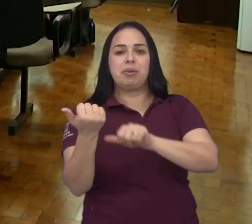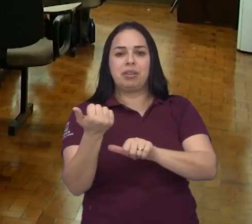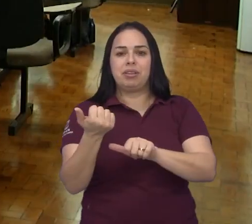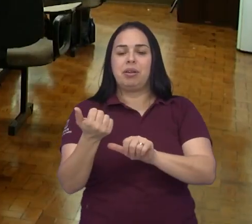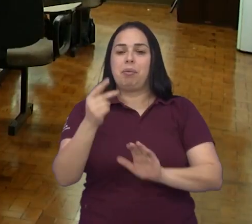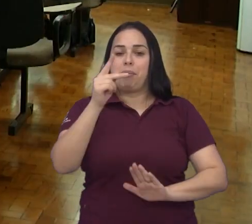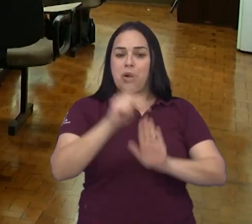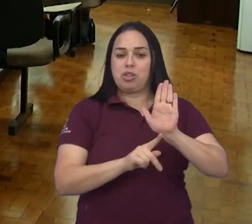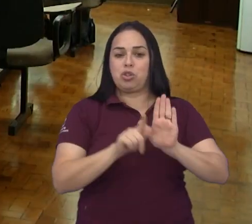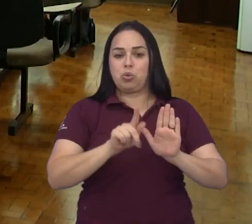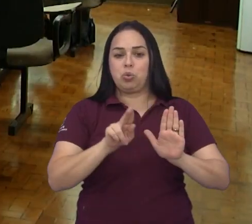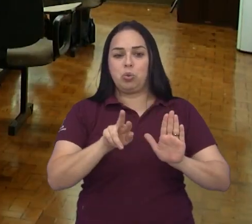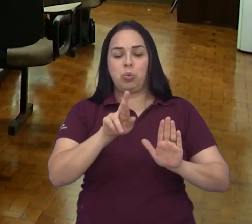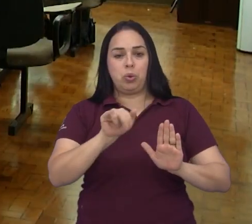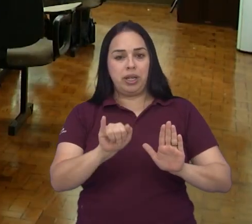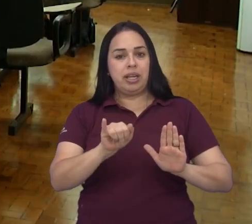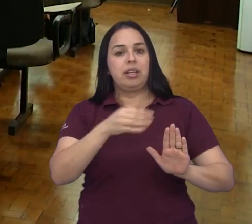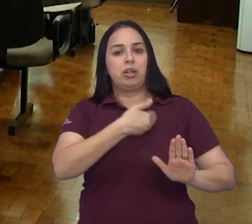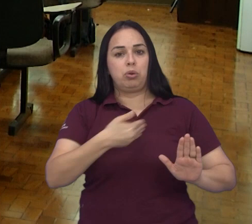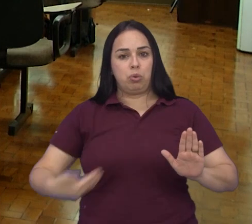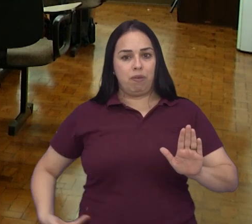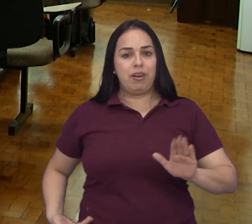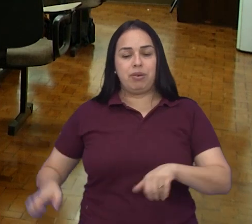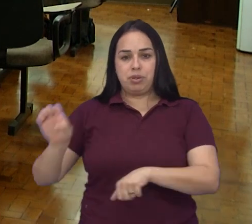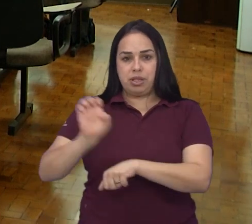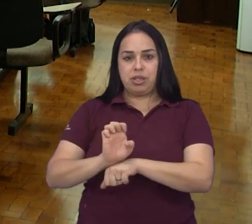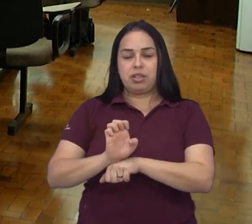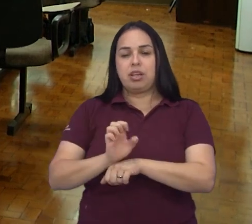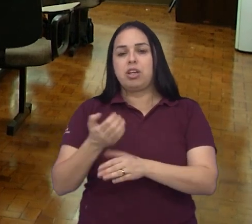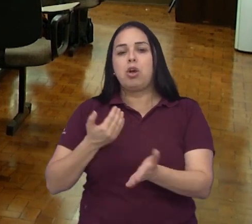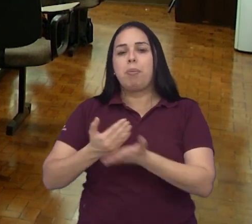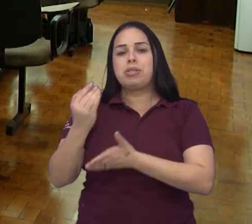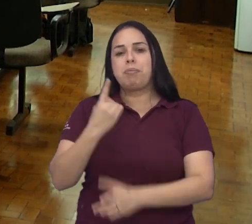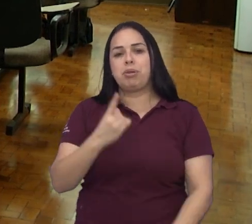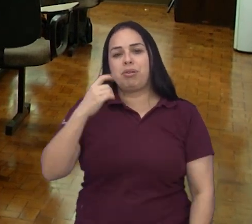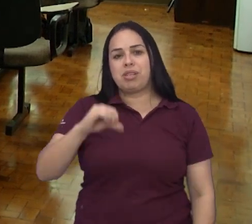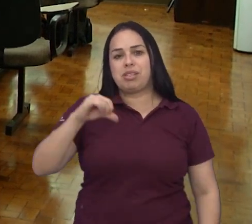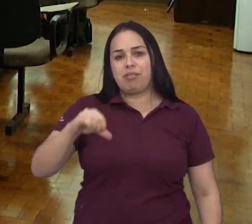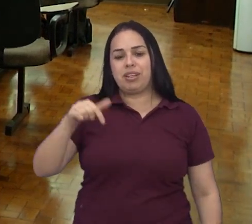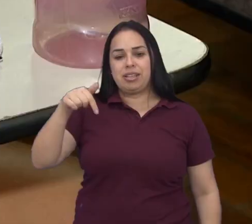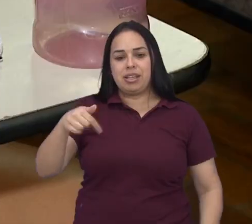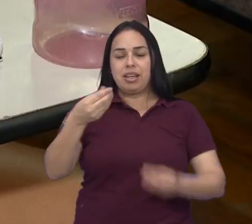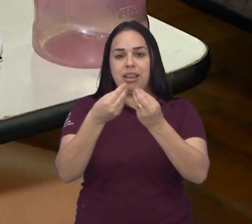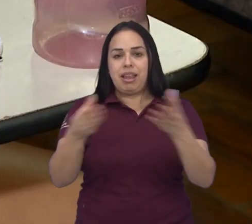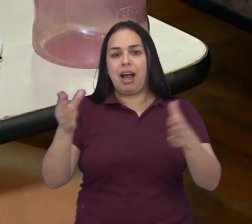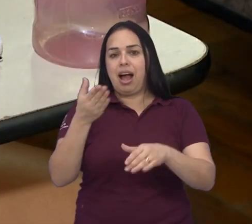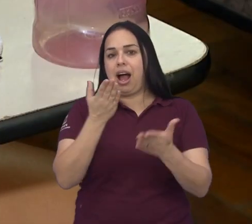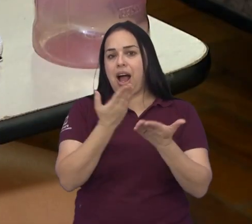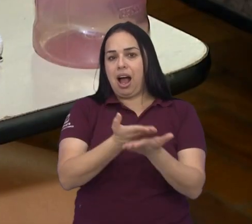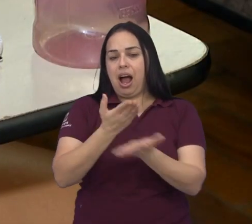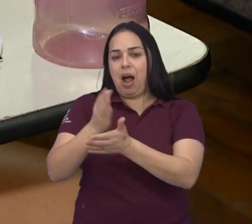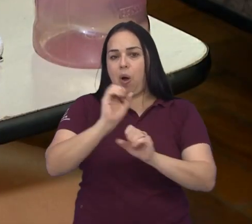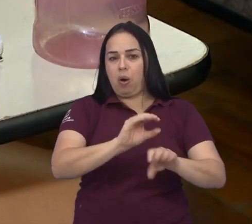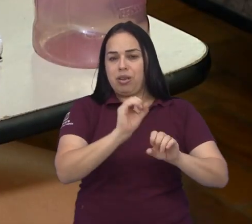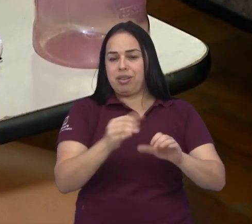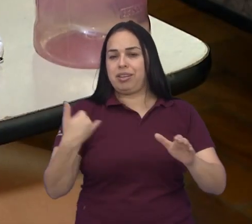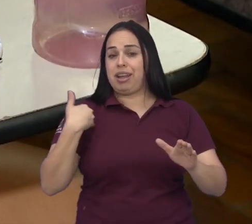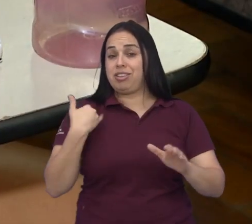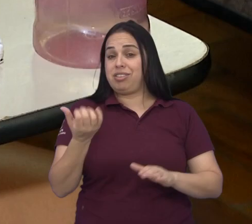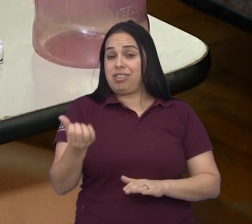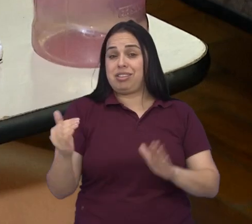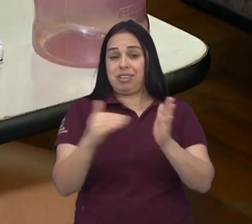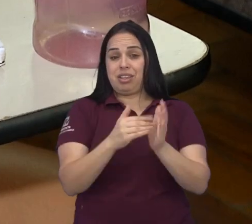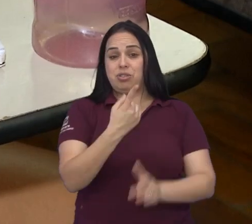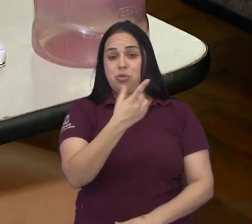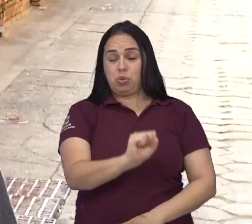Este é o Projeto Guri, um programa do governo estadual que desde 1997 oferece aulas para o público entre 6